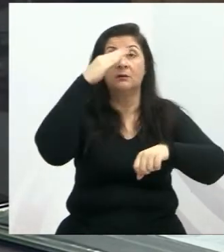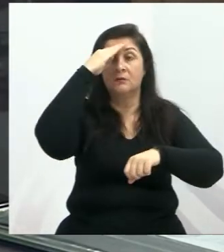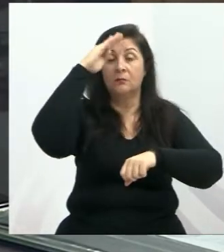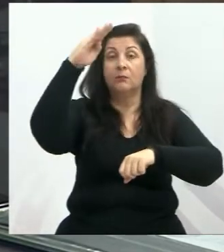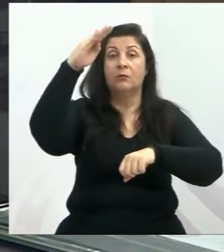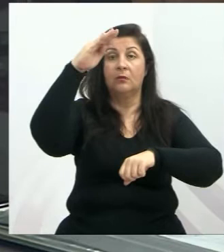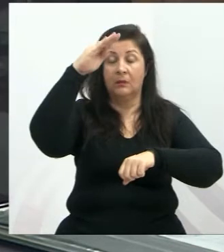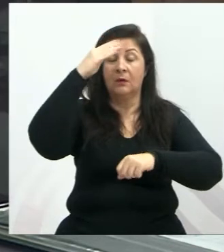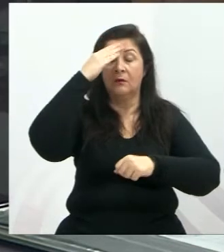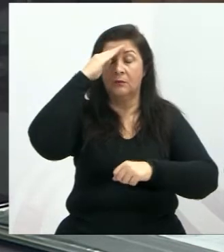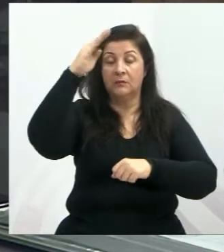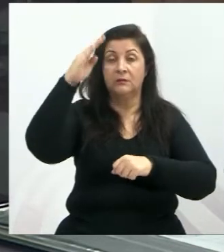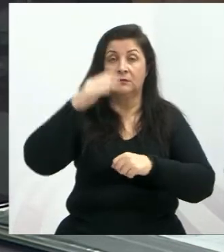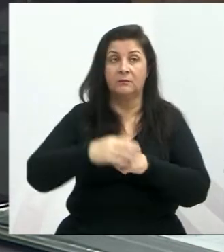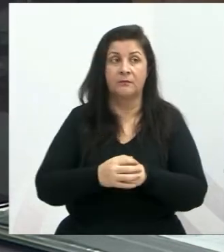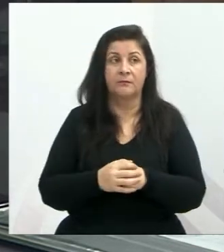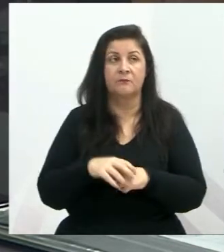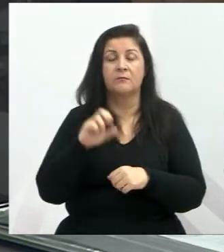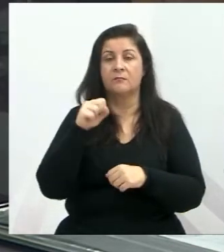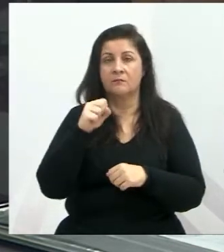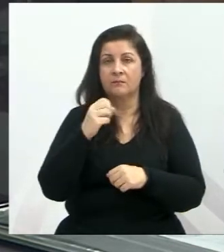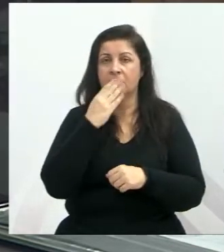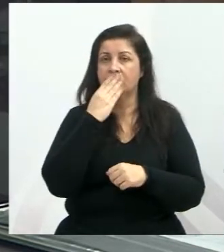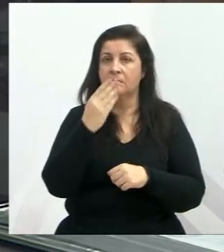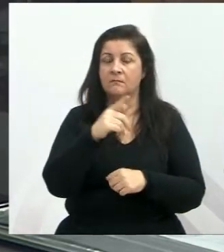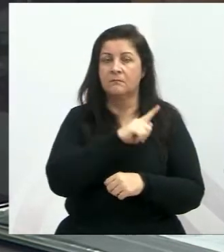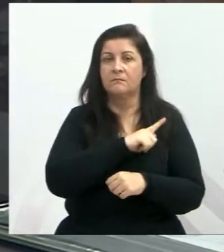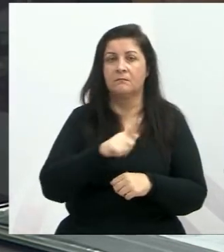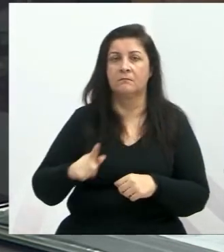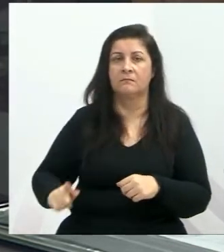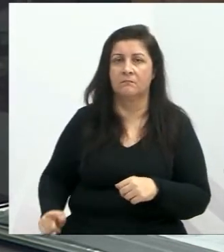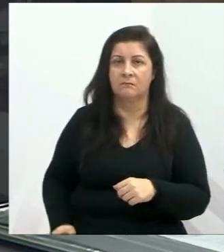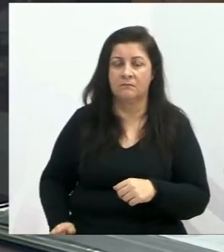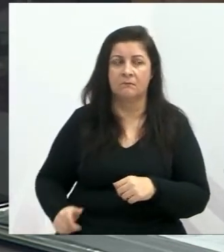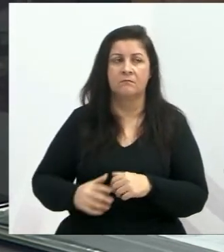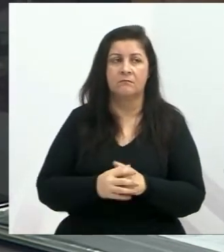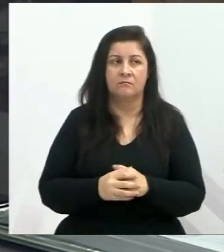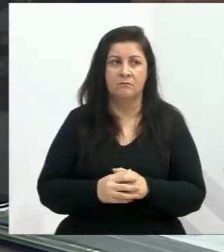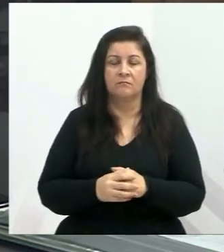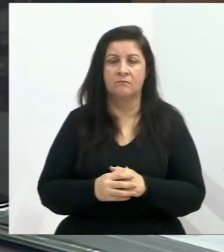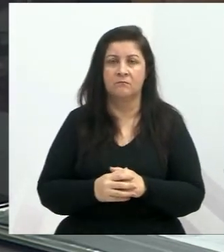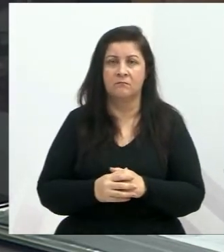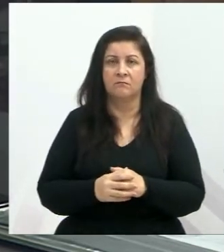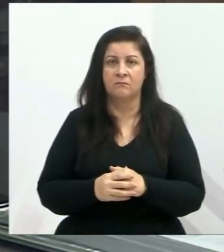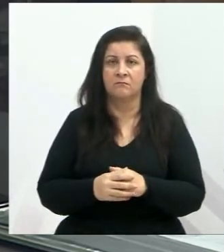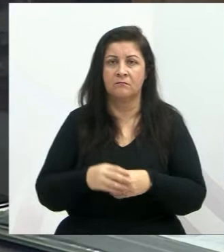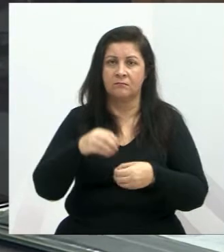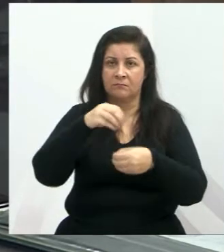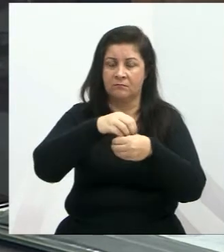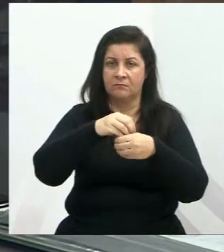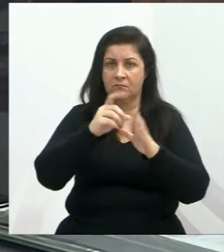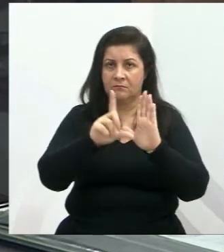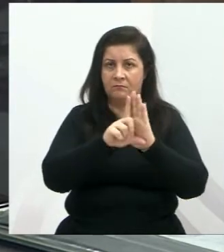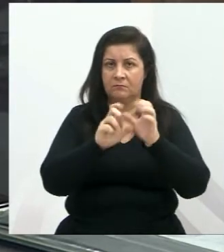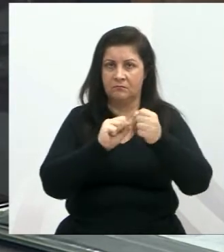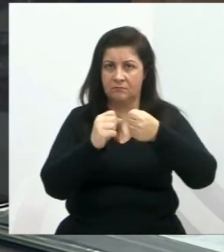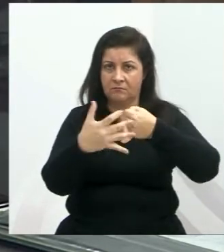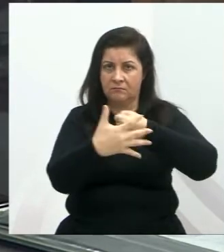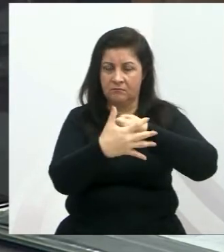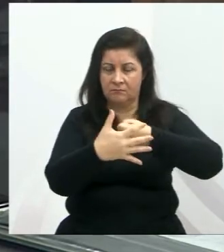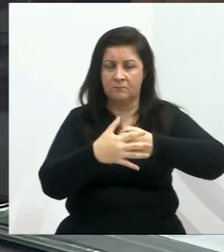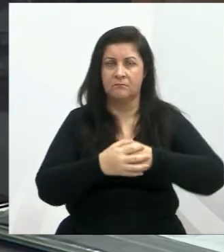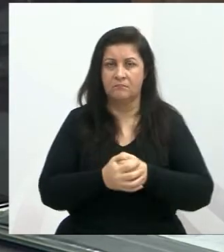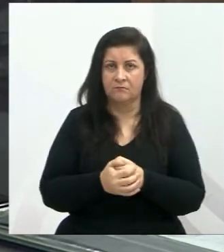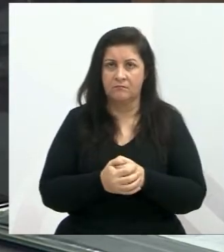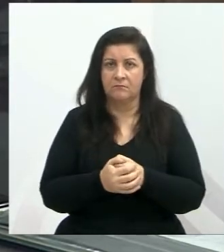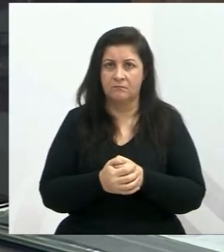assim, faremos sim esse pedido ao governador para abrir uma brecha dentro aí da Coronavac, para que